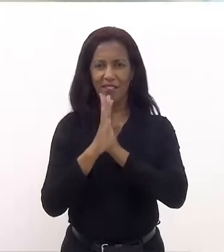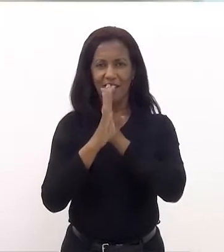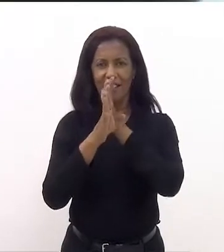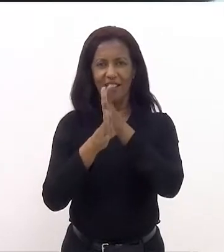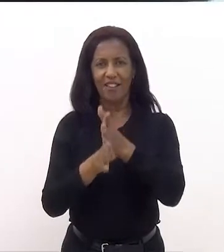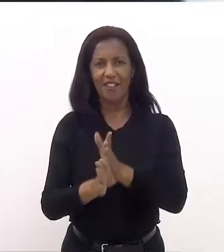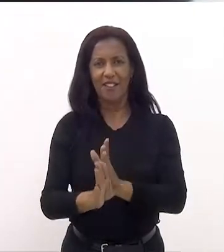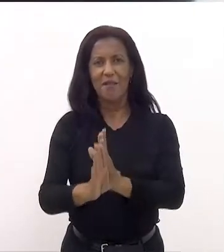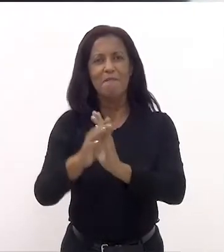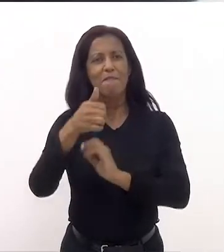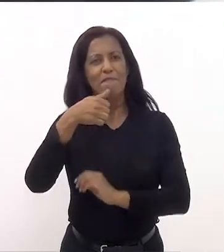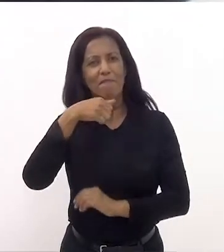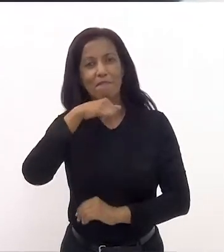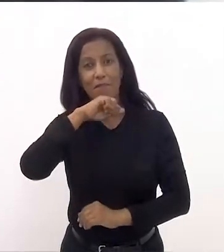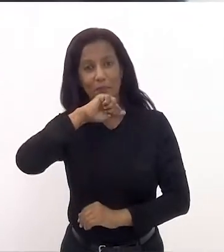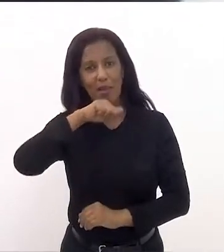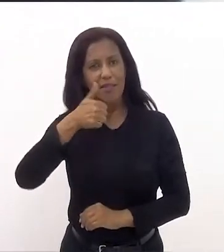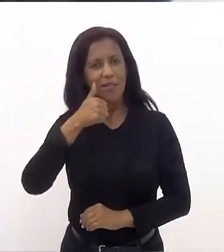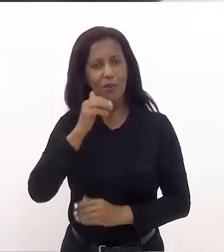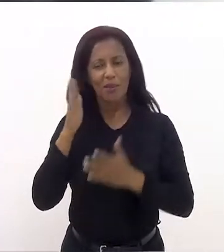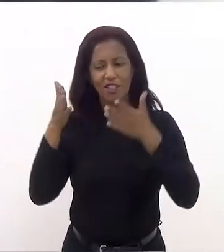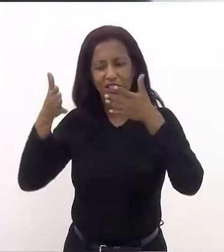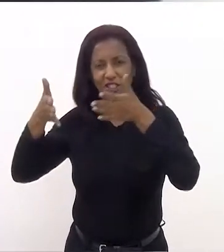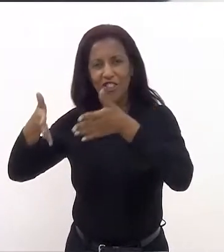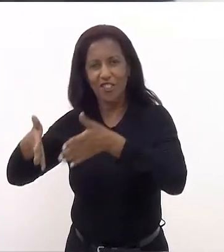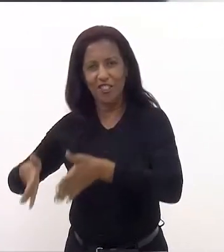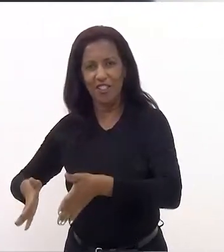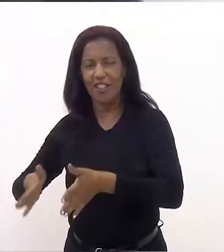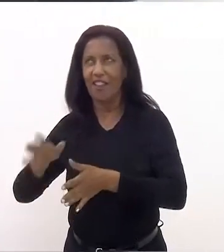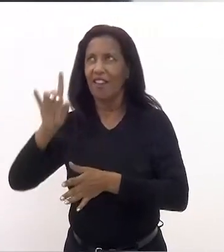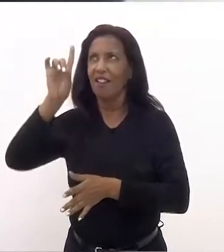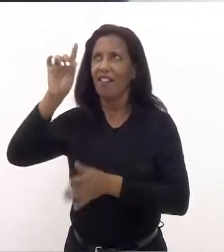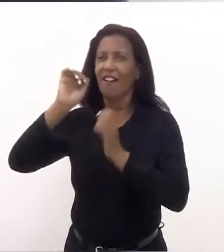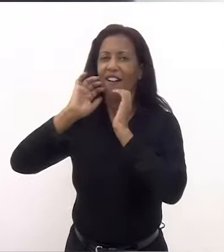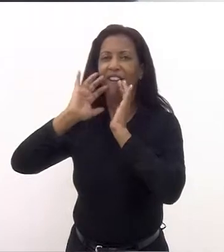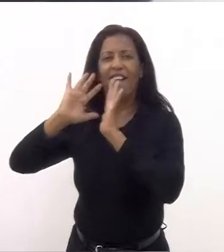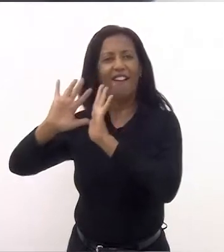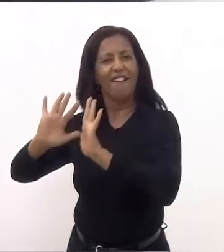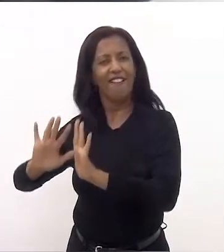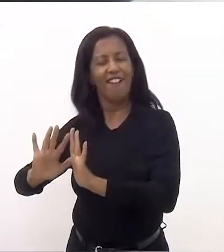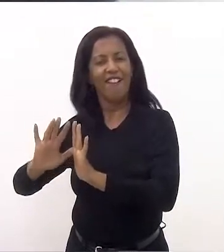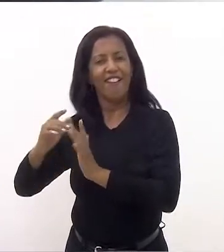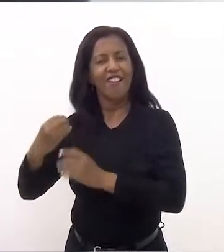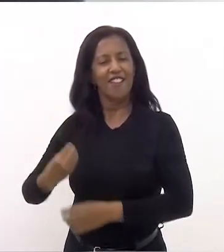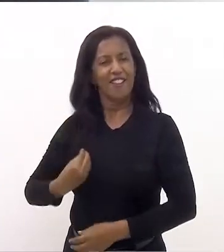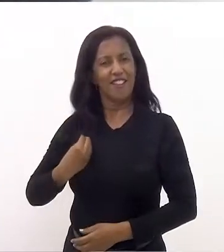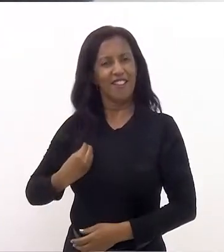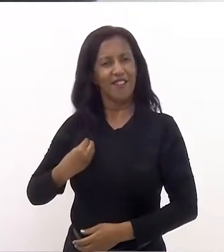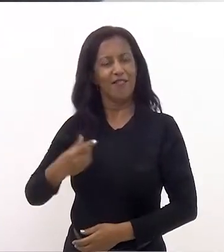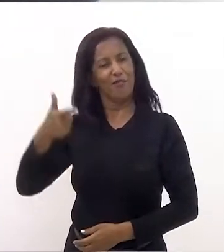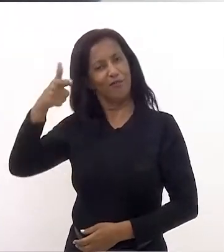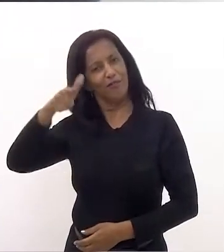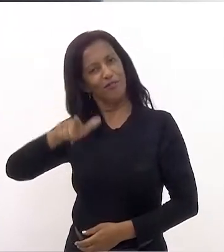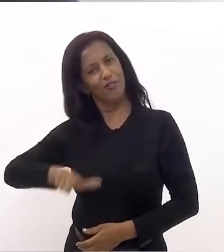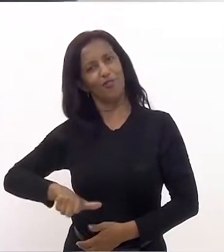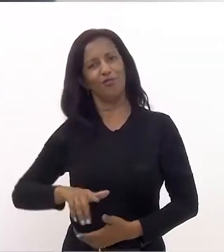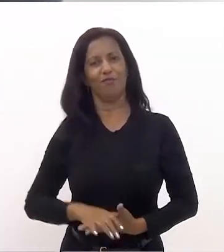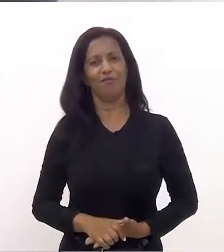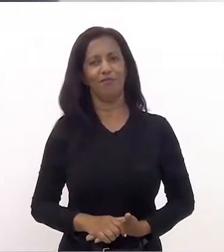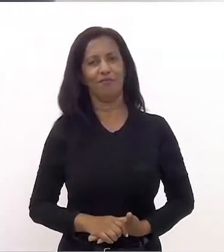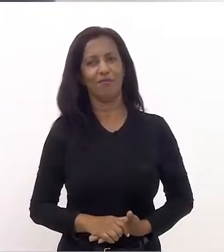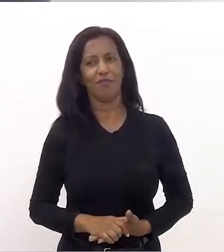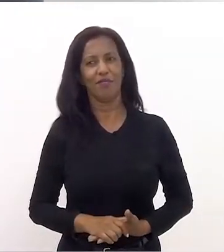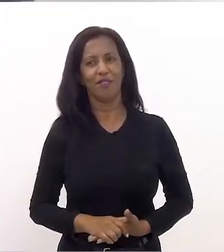destino. A benção, mãe, já estou aqui, graças a Deus, e vivo outra